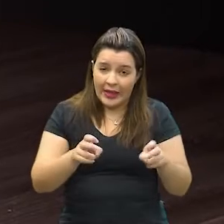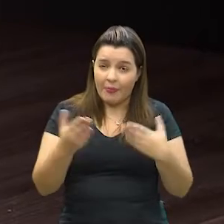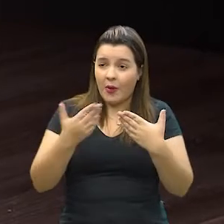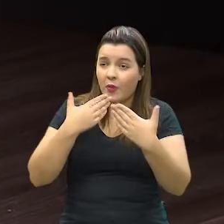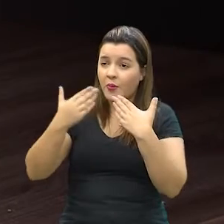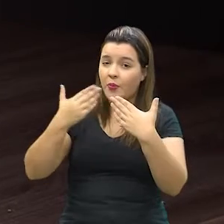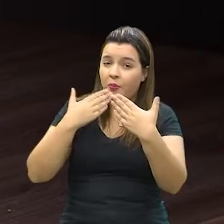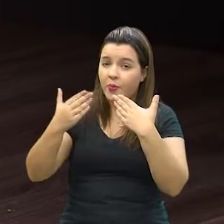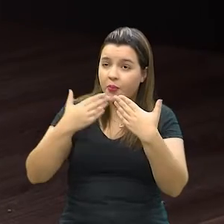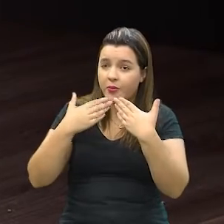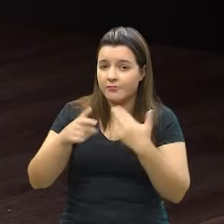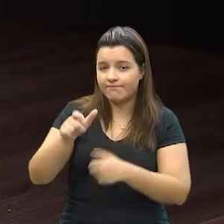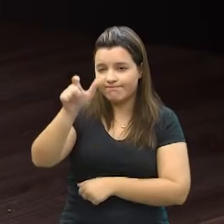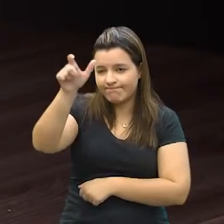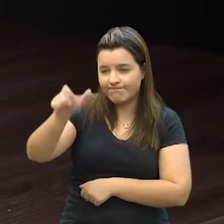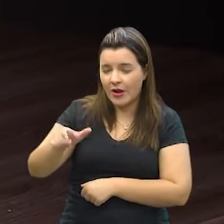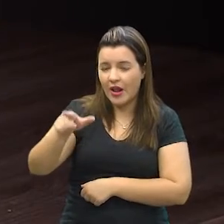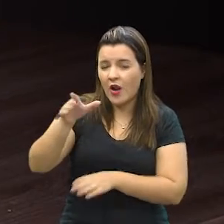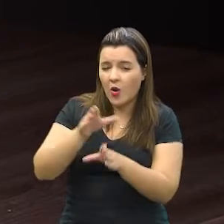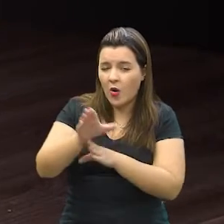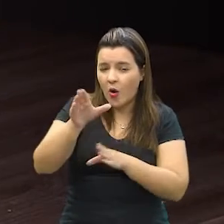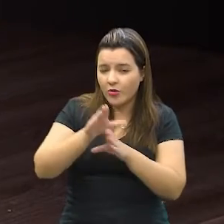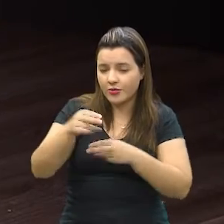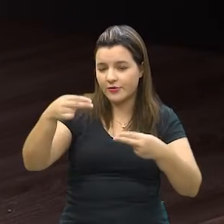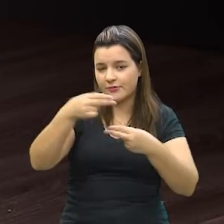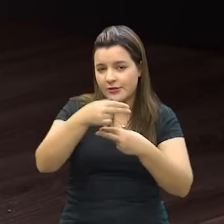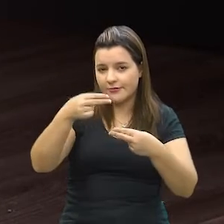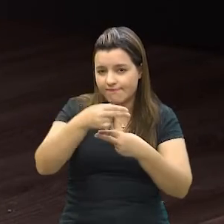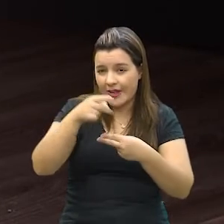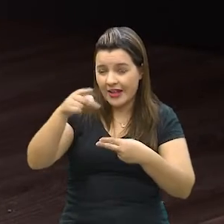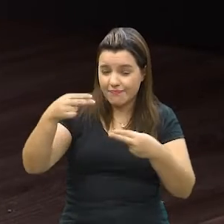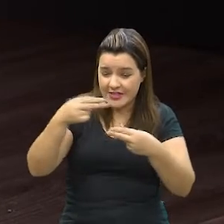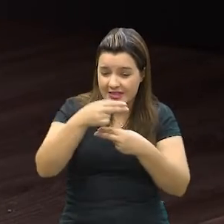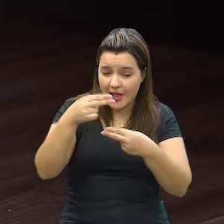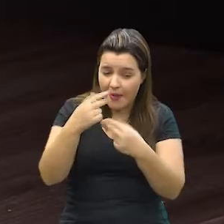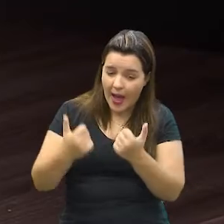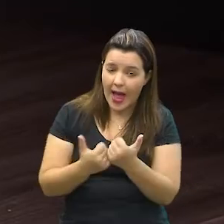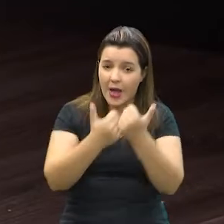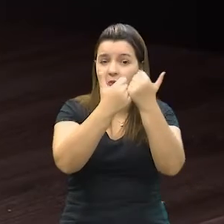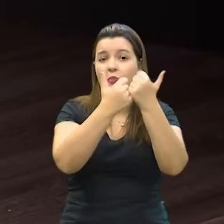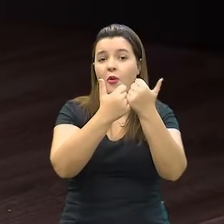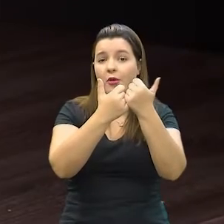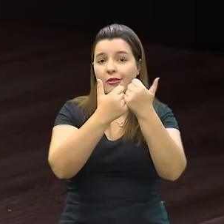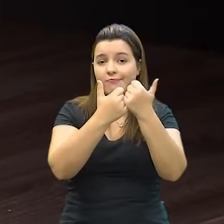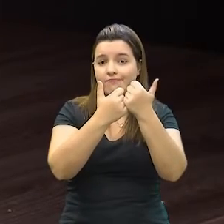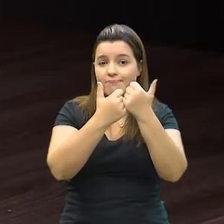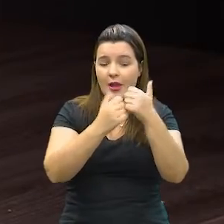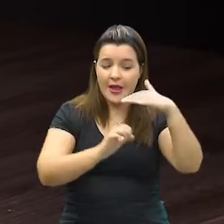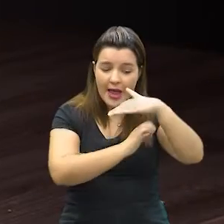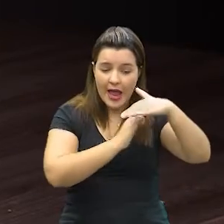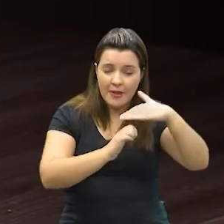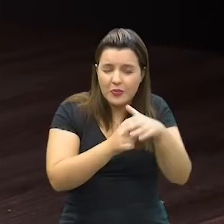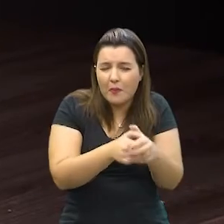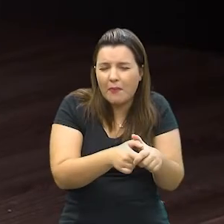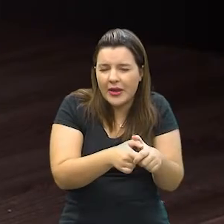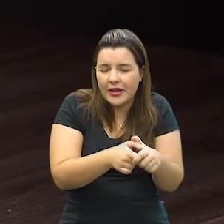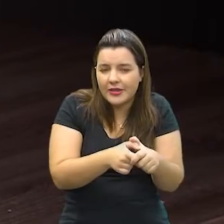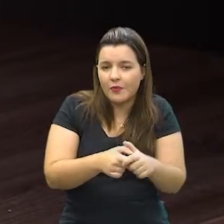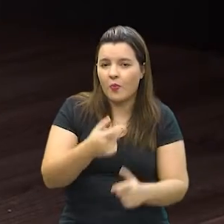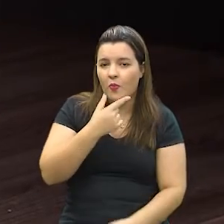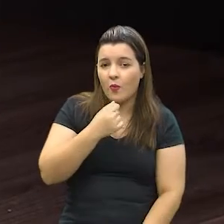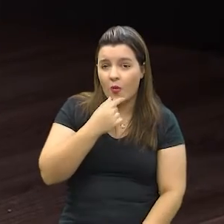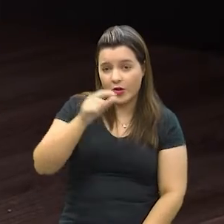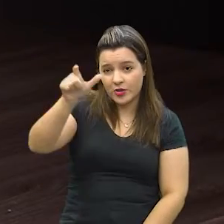conversa com um consultor do Sebrae, o Serviço Brasileiro de Apoio às Micro e Pequenas Empresas, o João